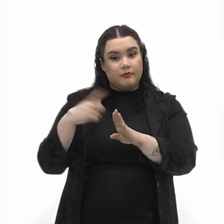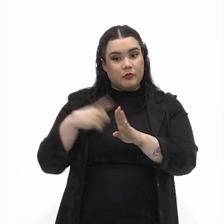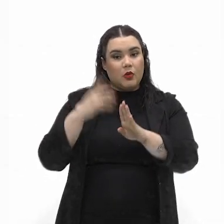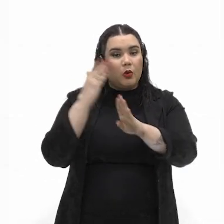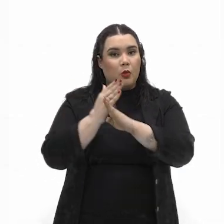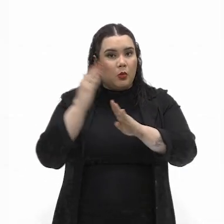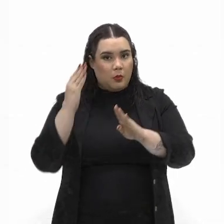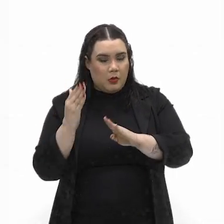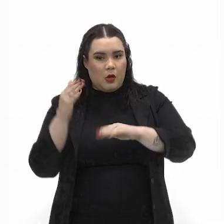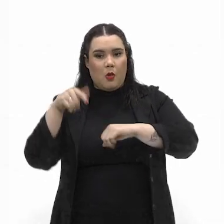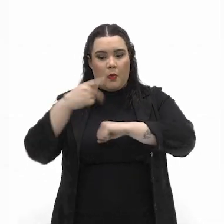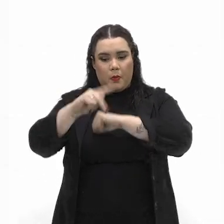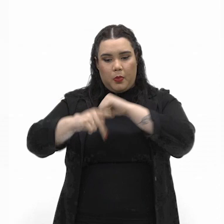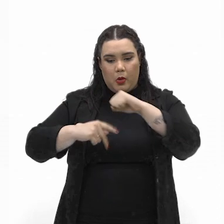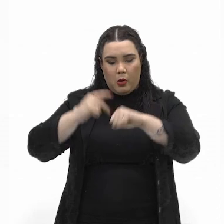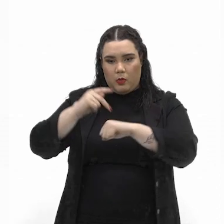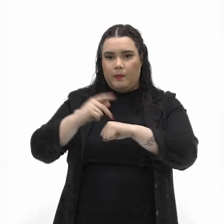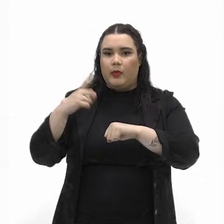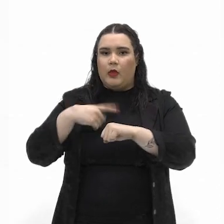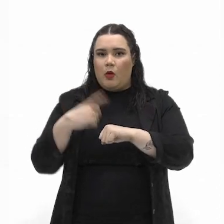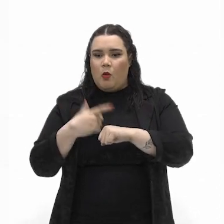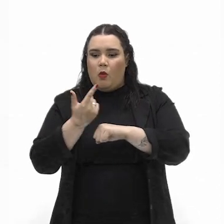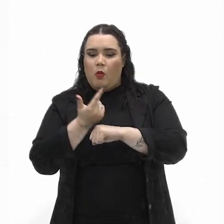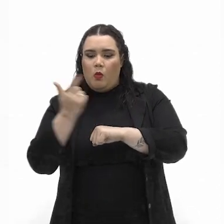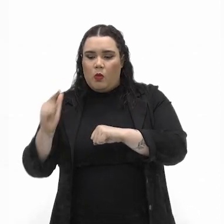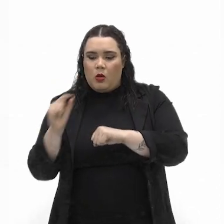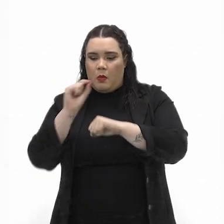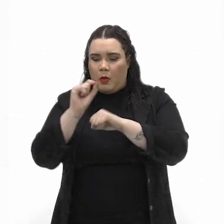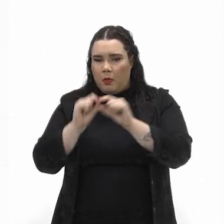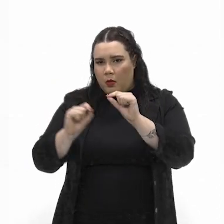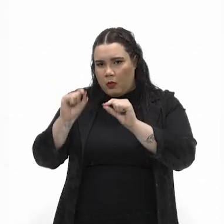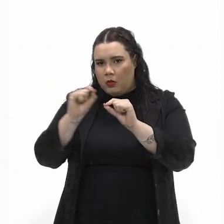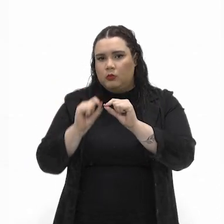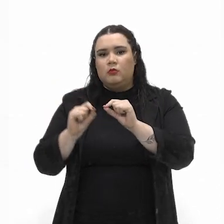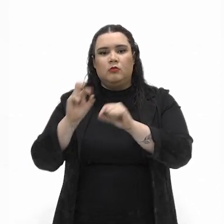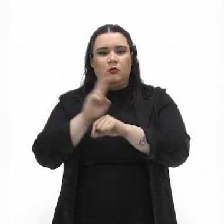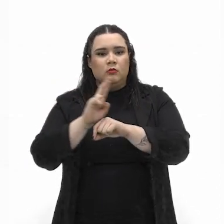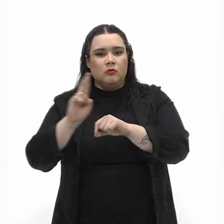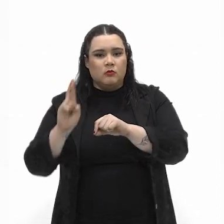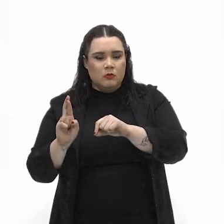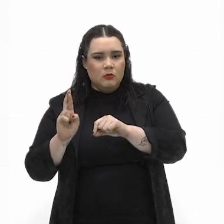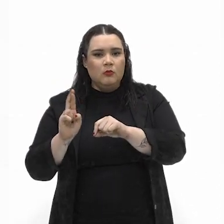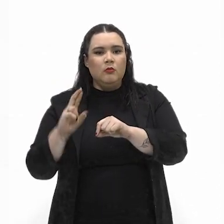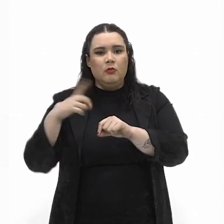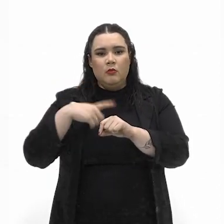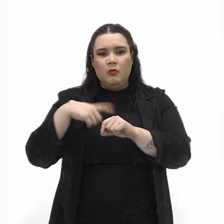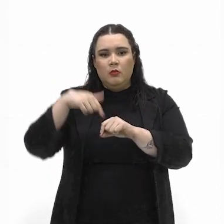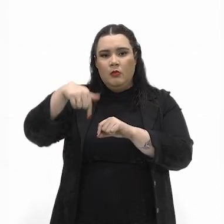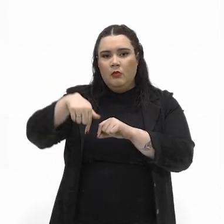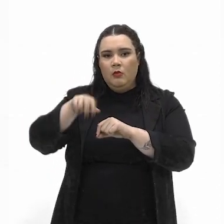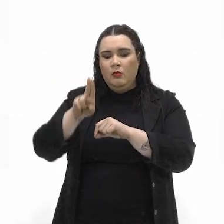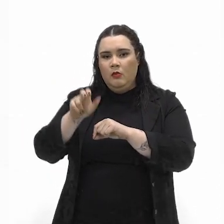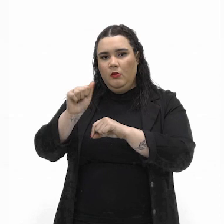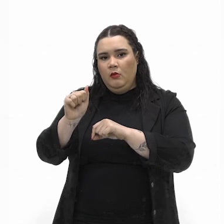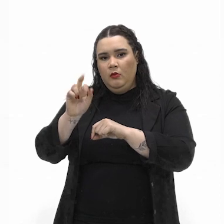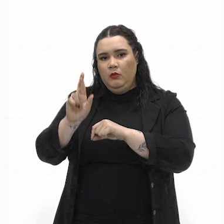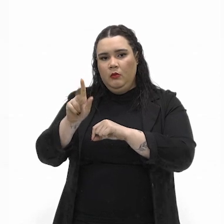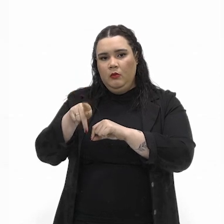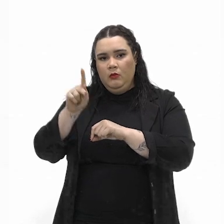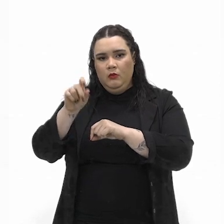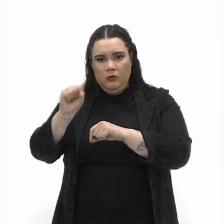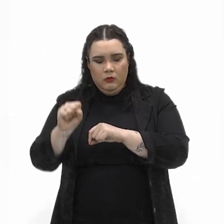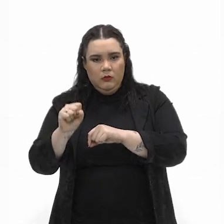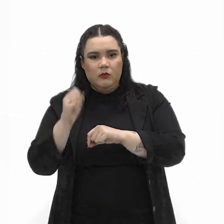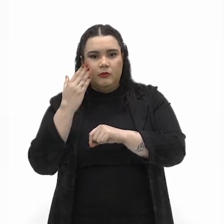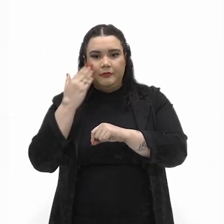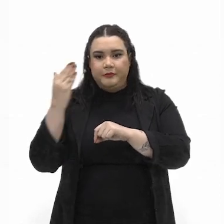que o próton ele é formado por outras partículas, chamadas de quarks. Se você olhar para a nossa tabela, você vai ver